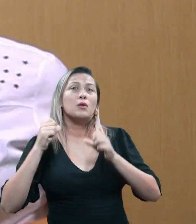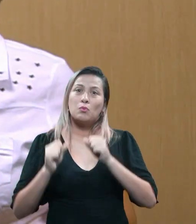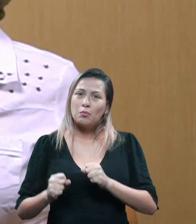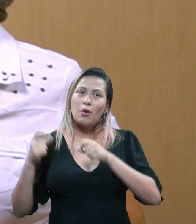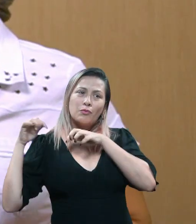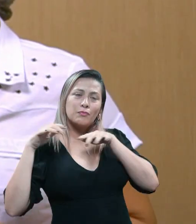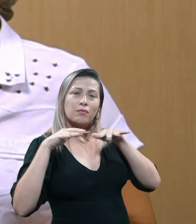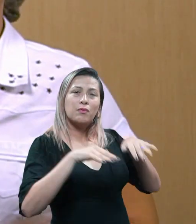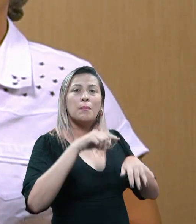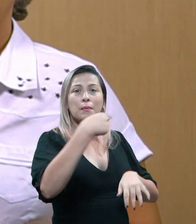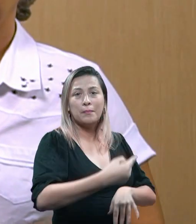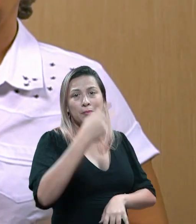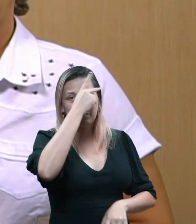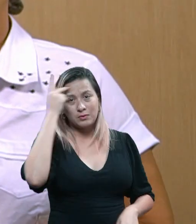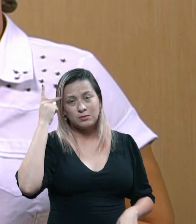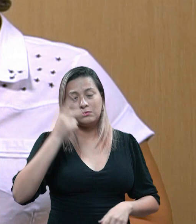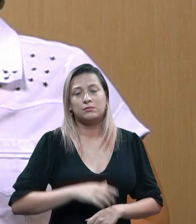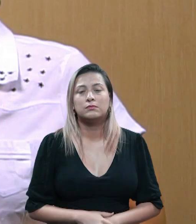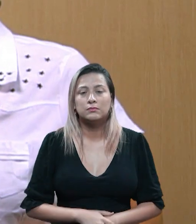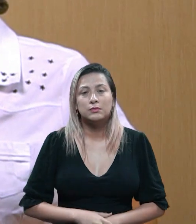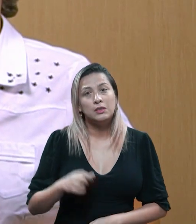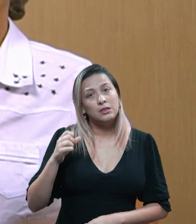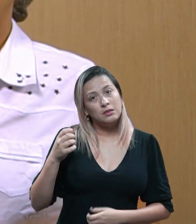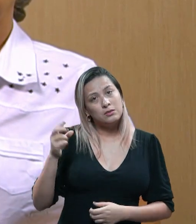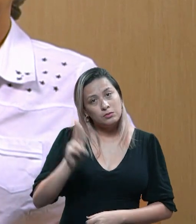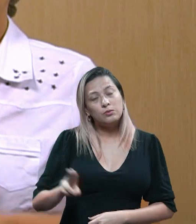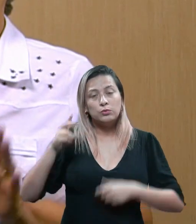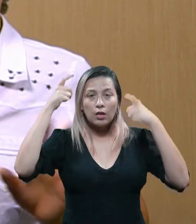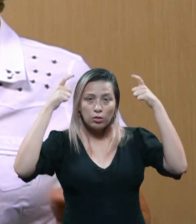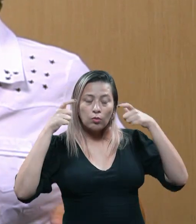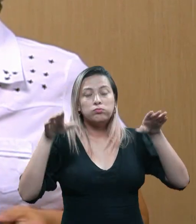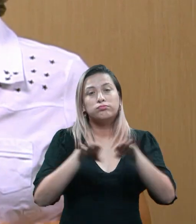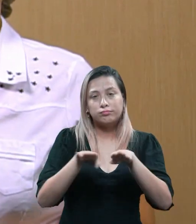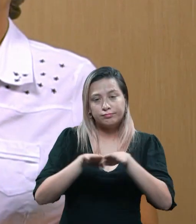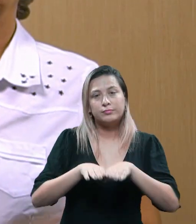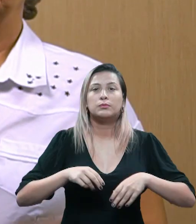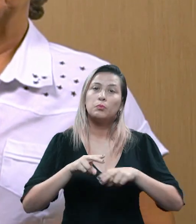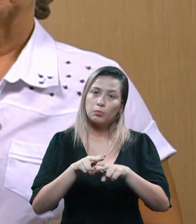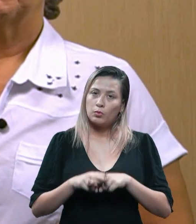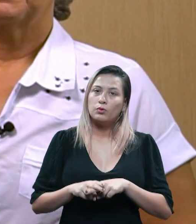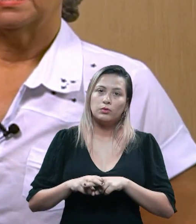para outra pessoa que for utilizar aquela touca. Então, não se utiliza.